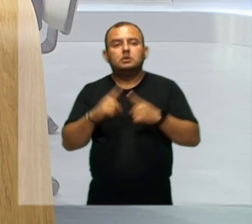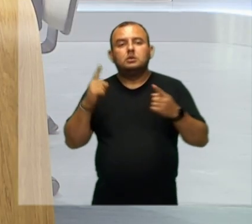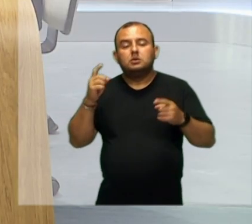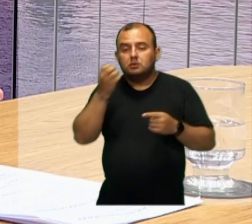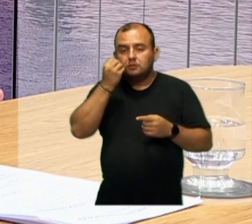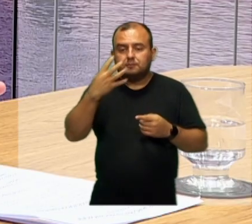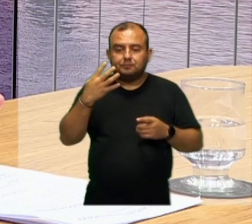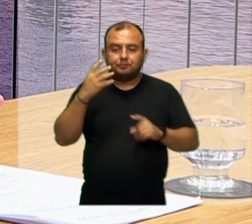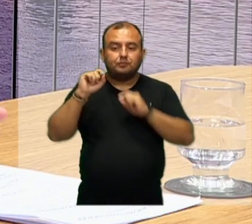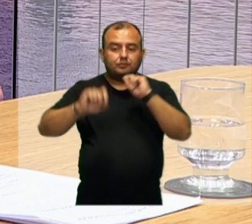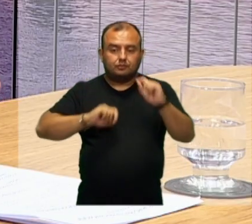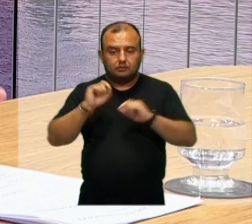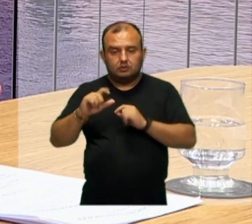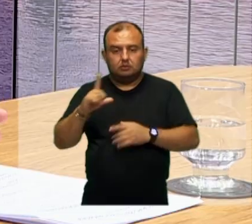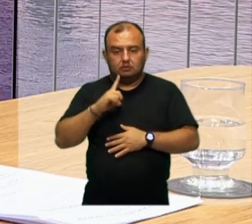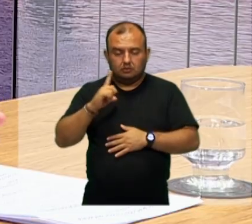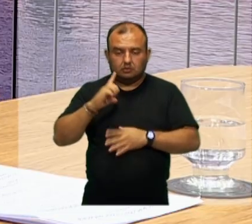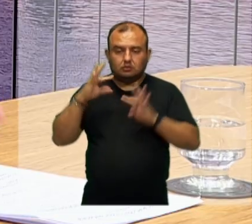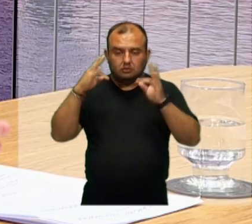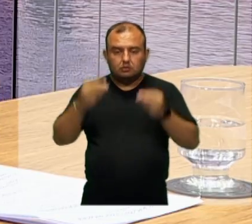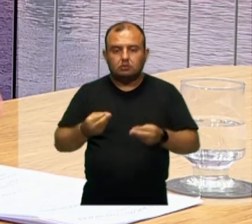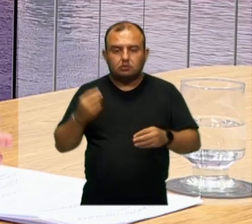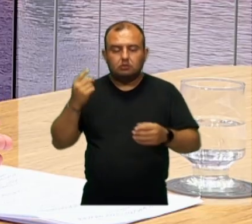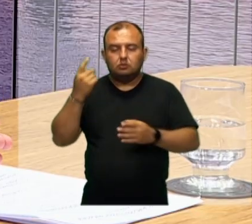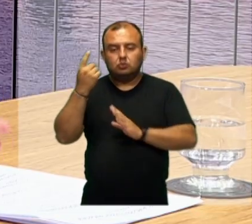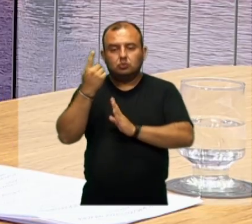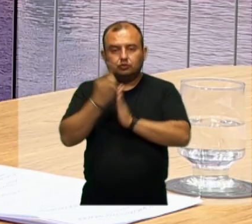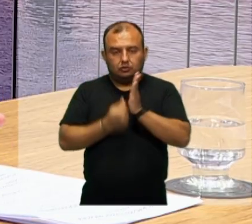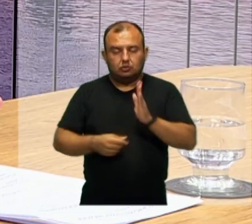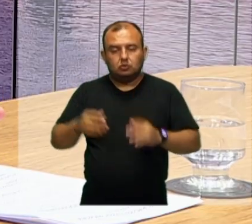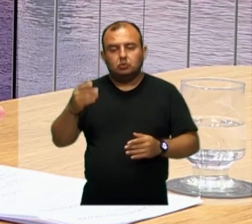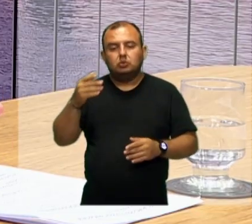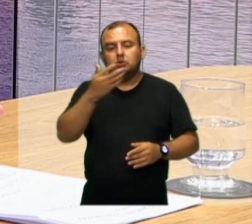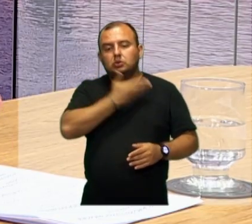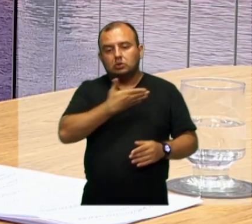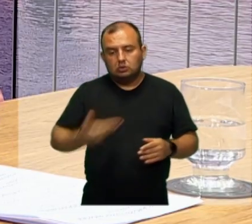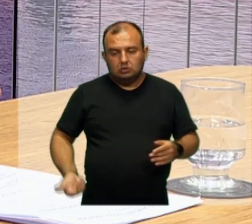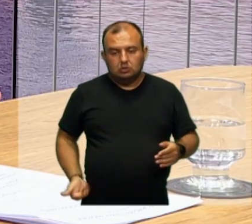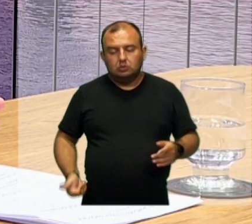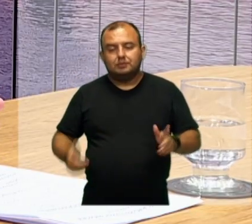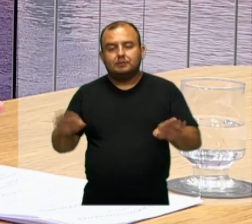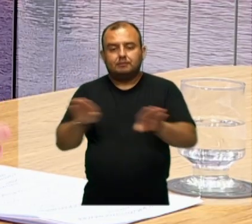bom que existe em todo o financiamento público para